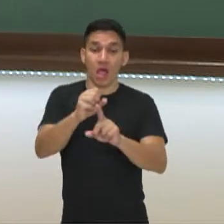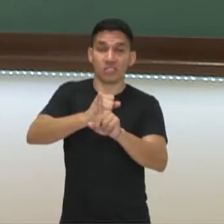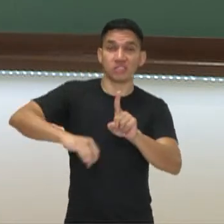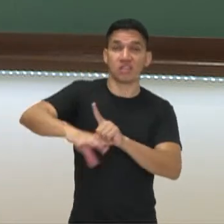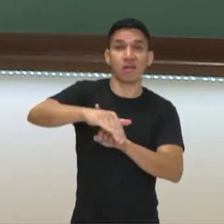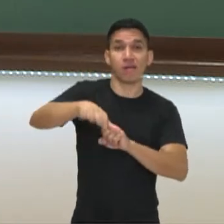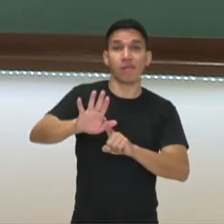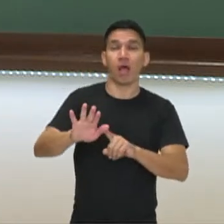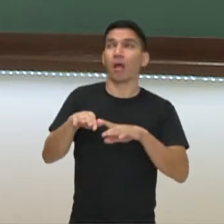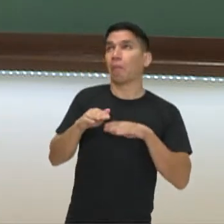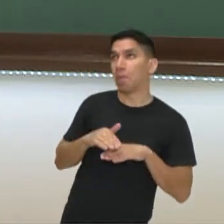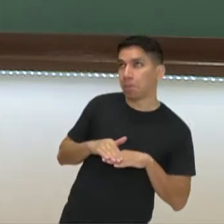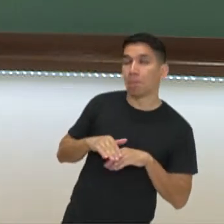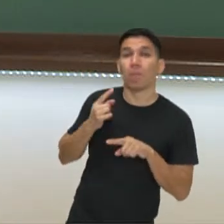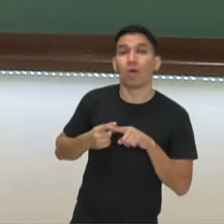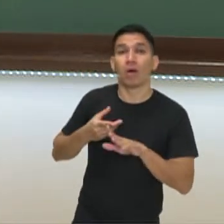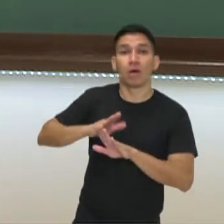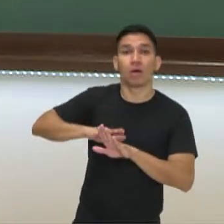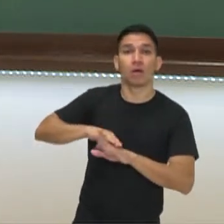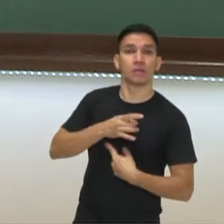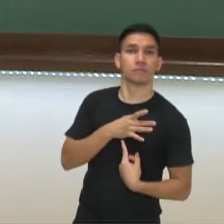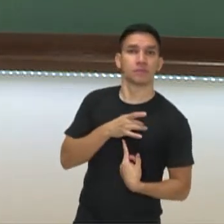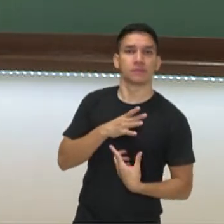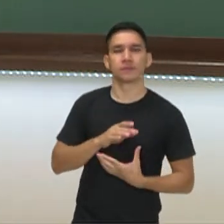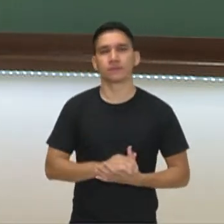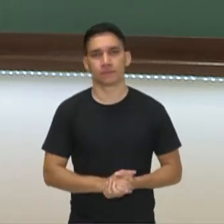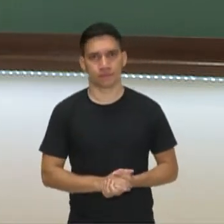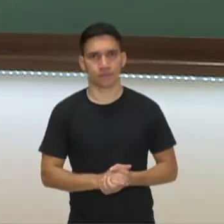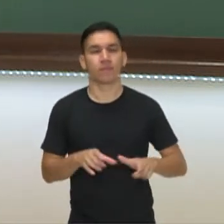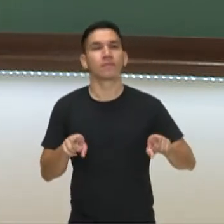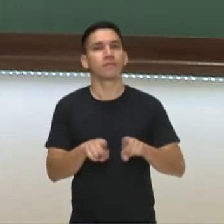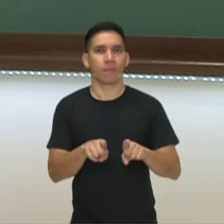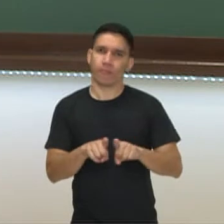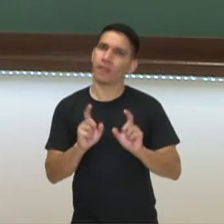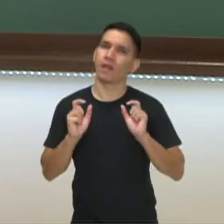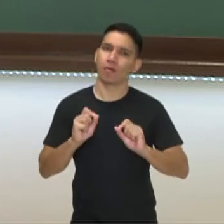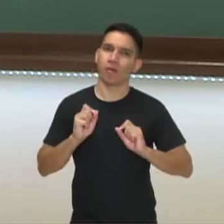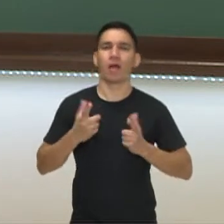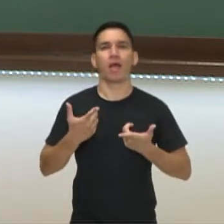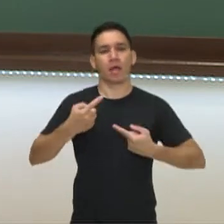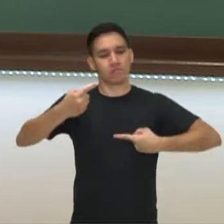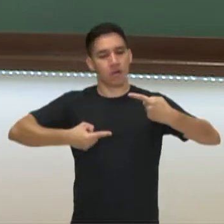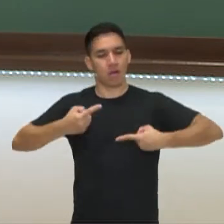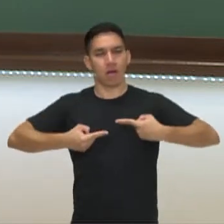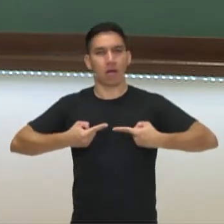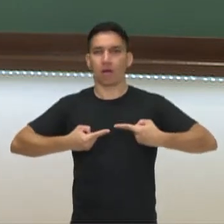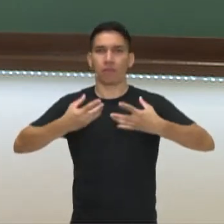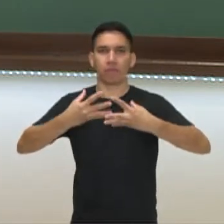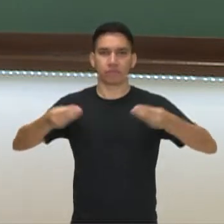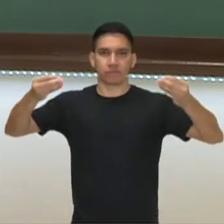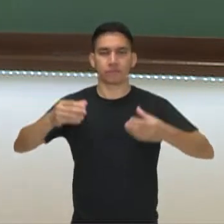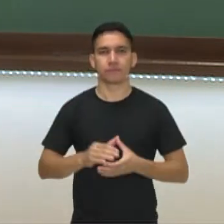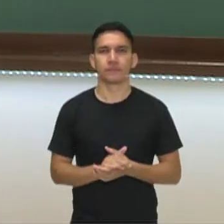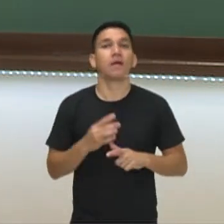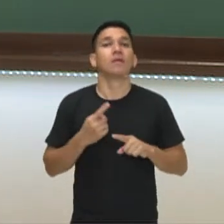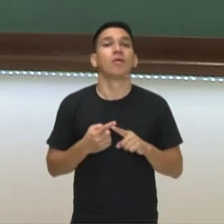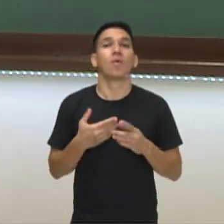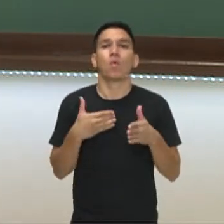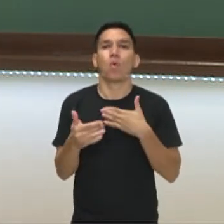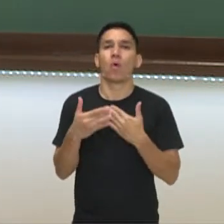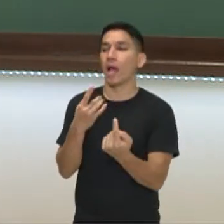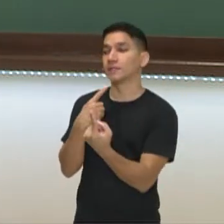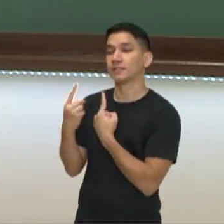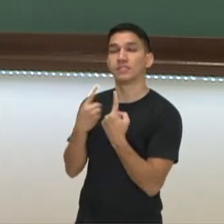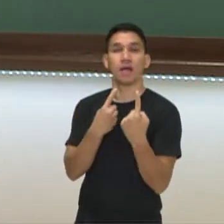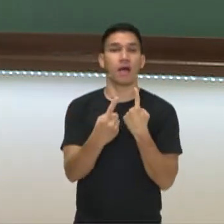passiva, até mesmo pelo medo. E claramente, né, a despolitização, já que qualquer diálogo que coloca,